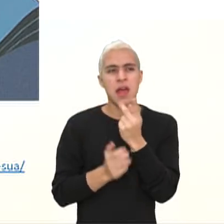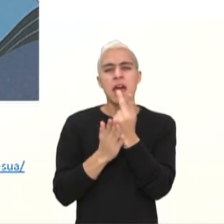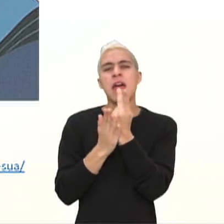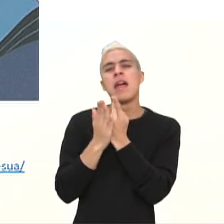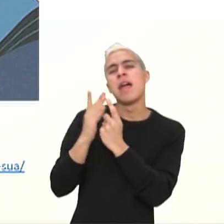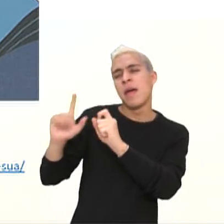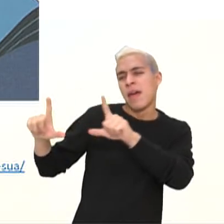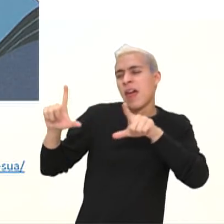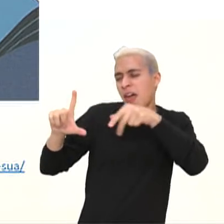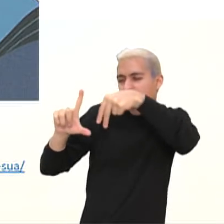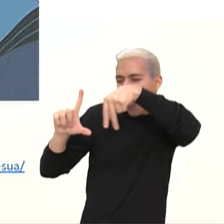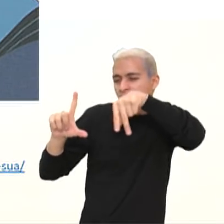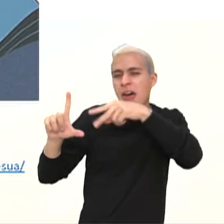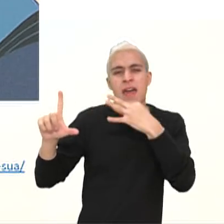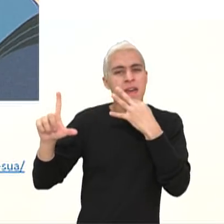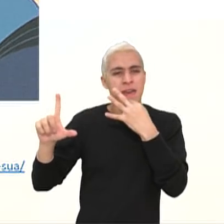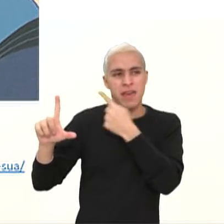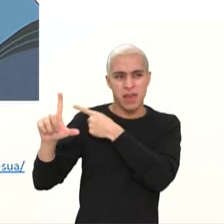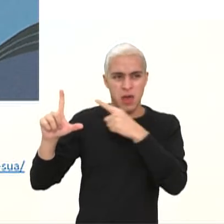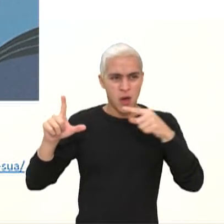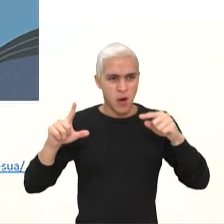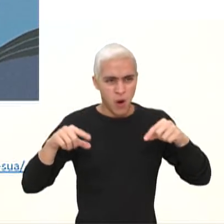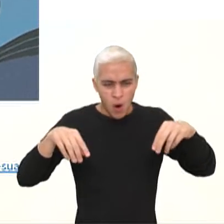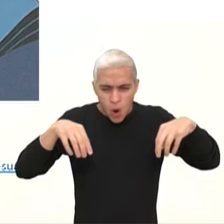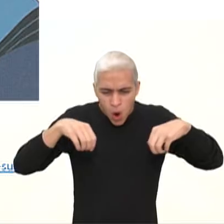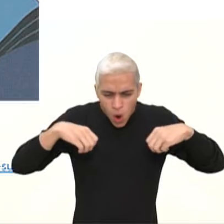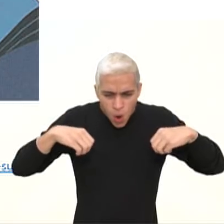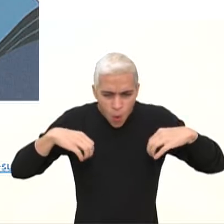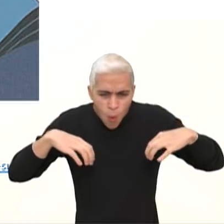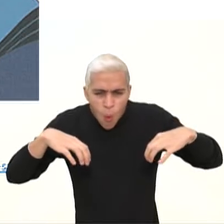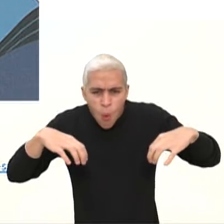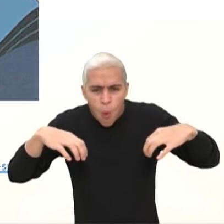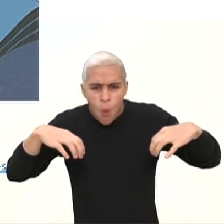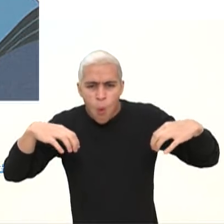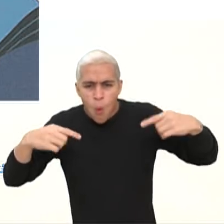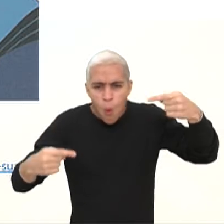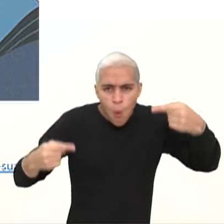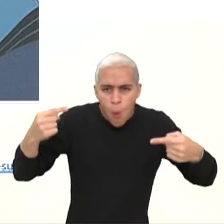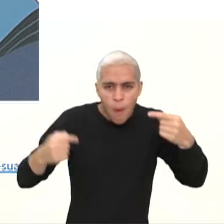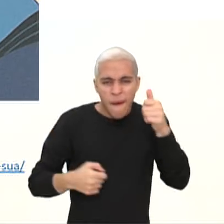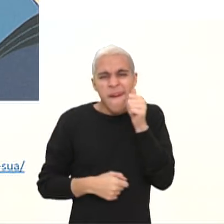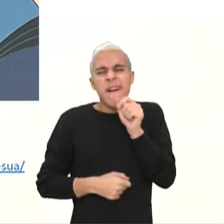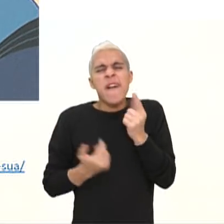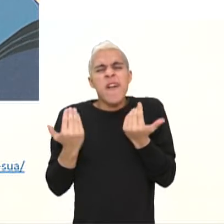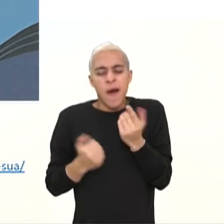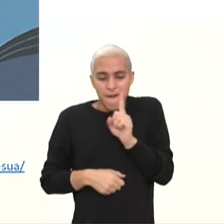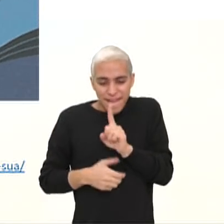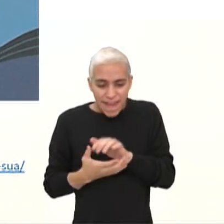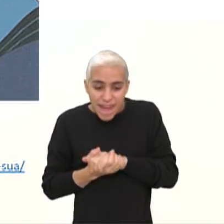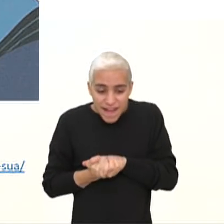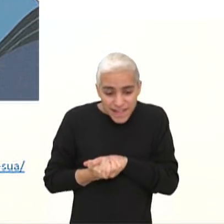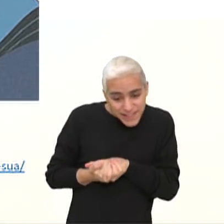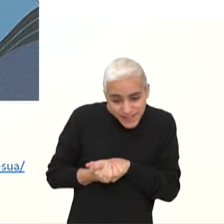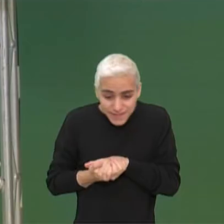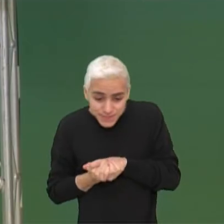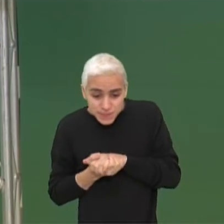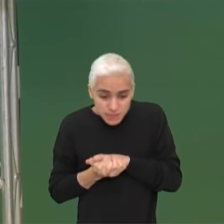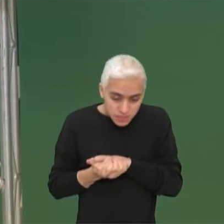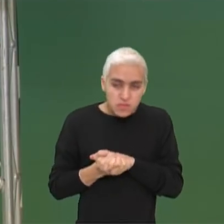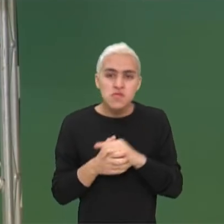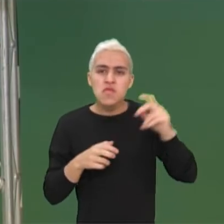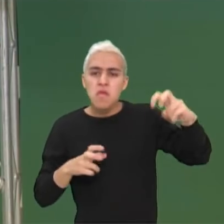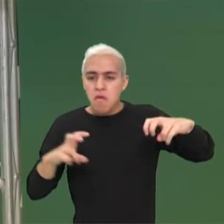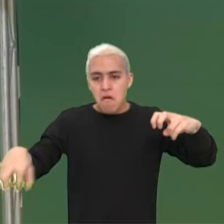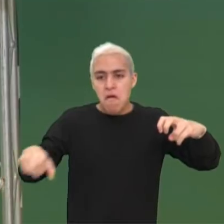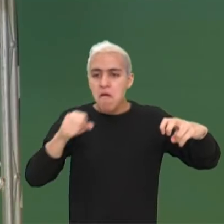então, é representação de exércitos, de idade, né? Então você vê uma moça jovem, né, jogando com duas pessoas